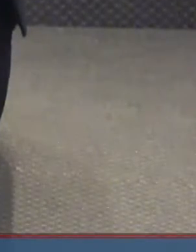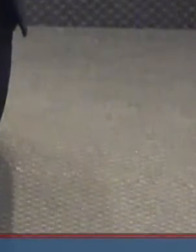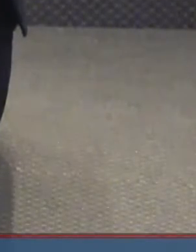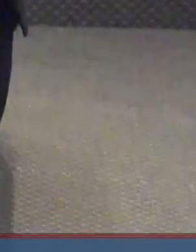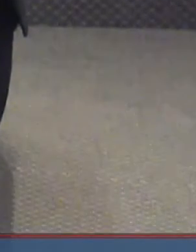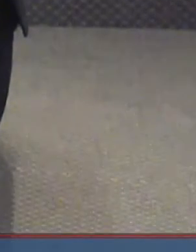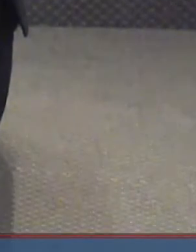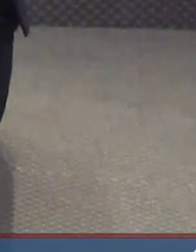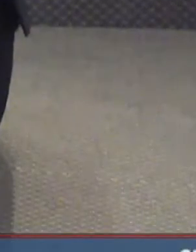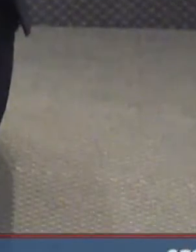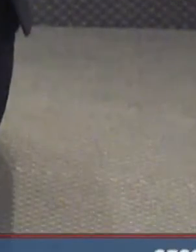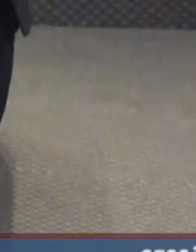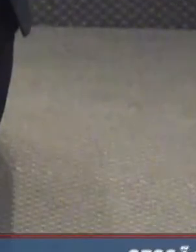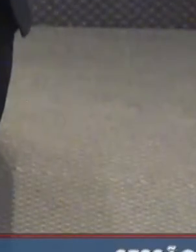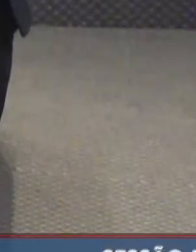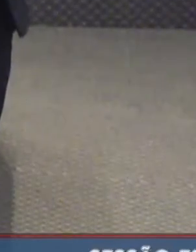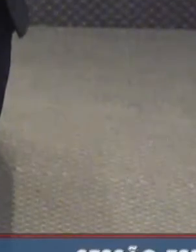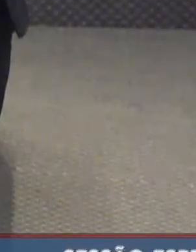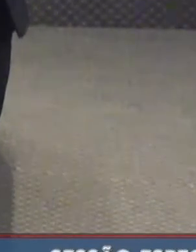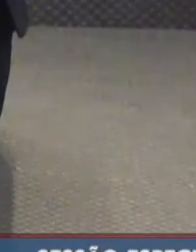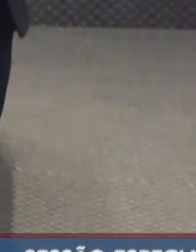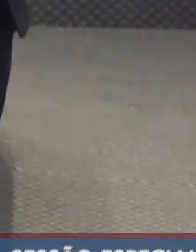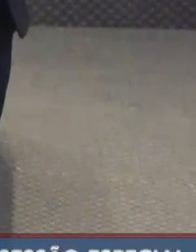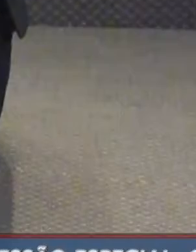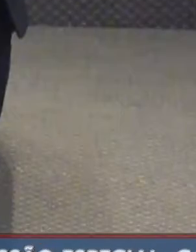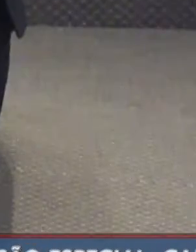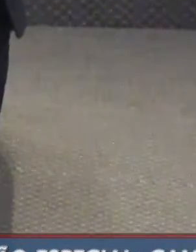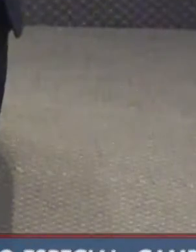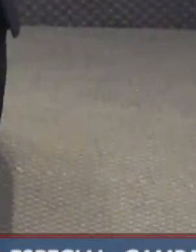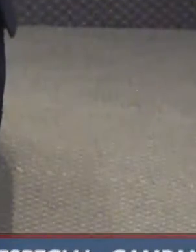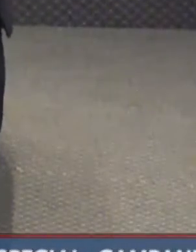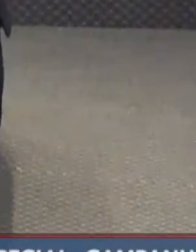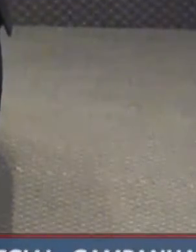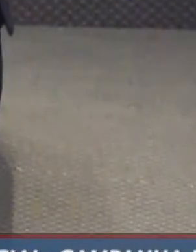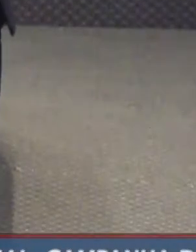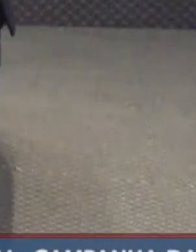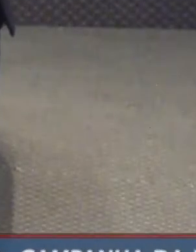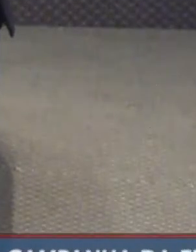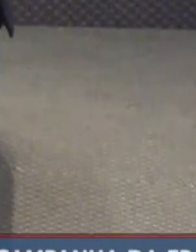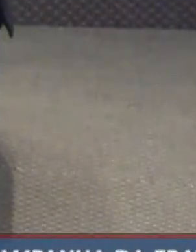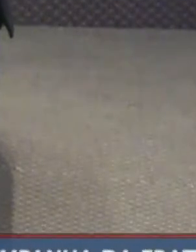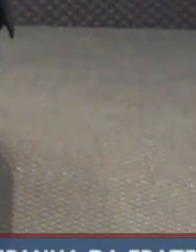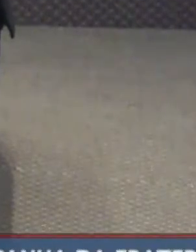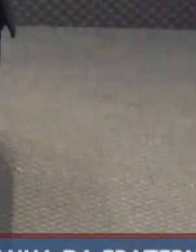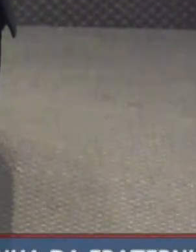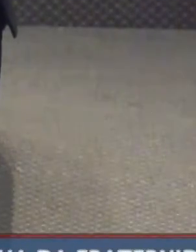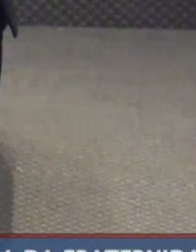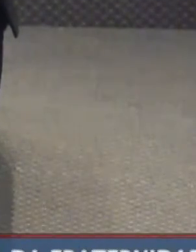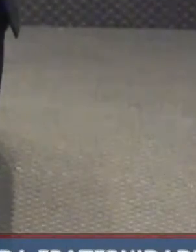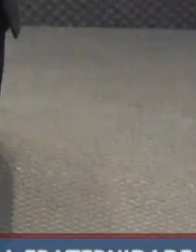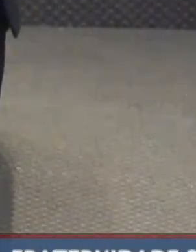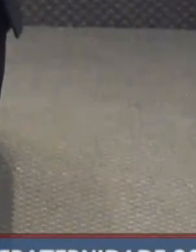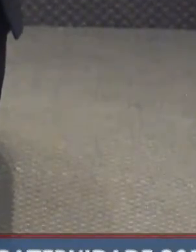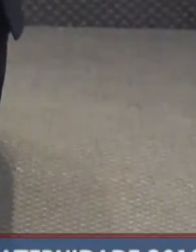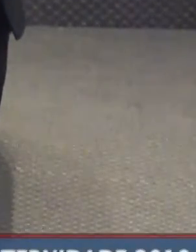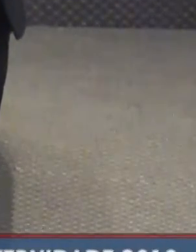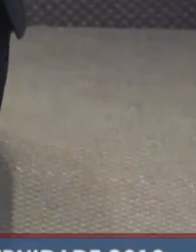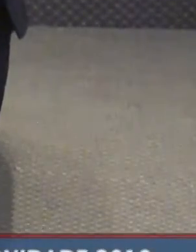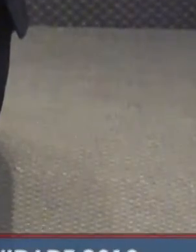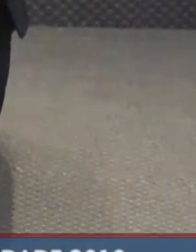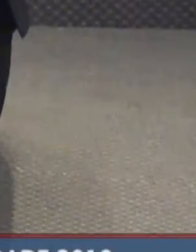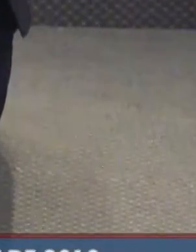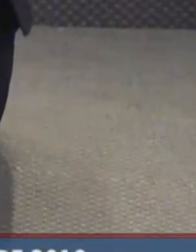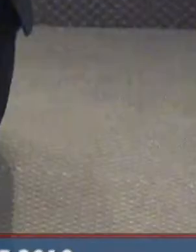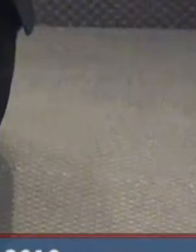Senhor ressuscitado, somos em Cristo hoje novas criaturas. Somos